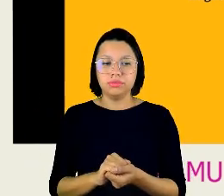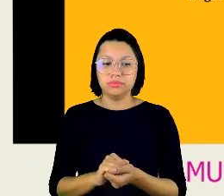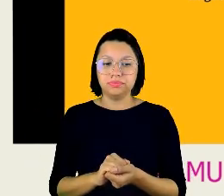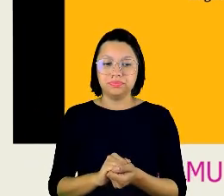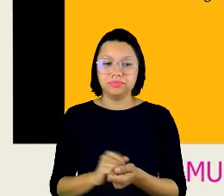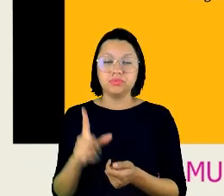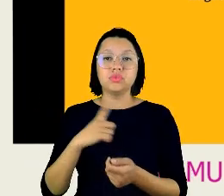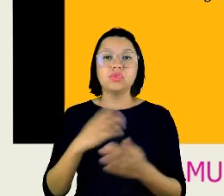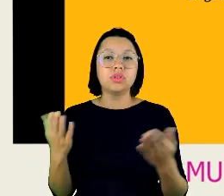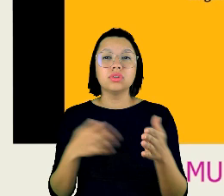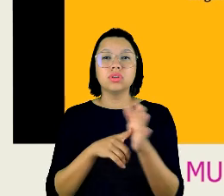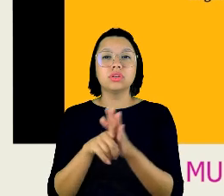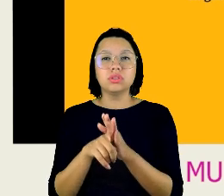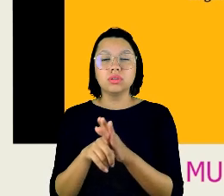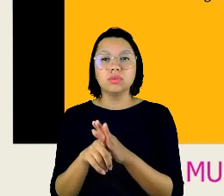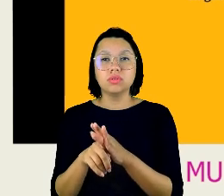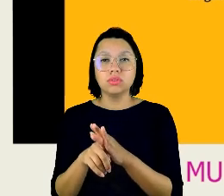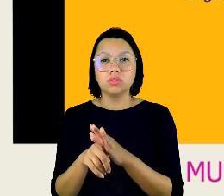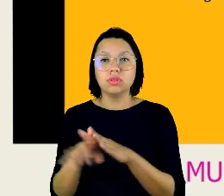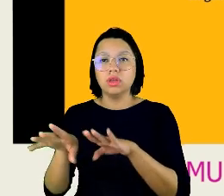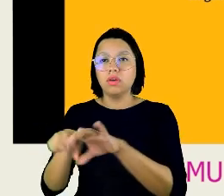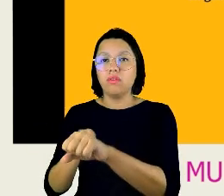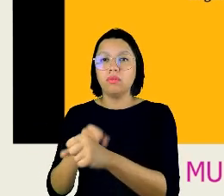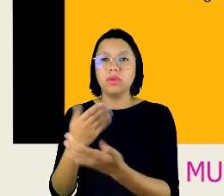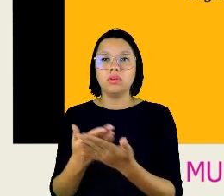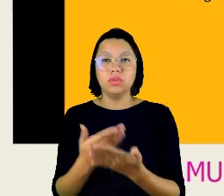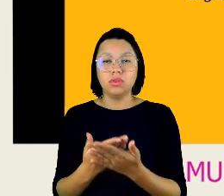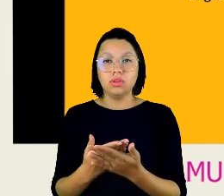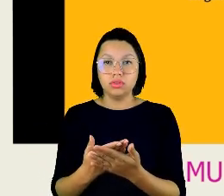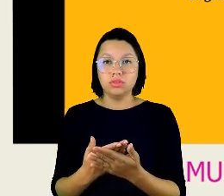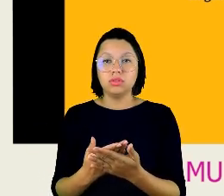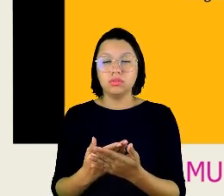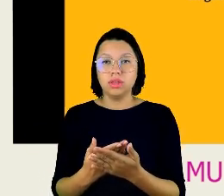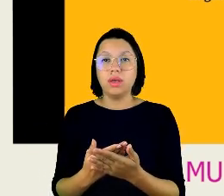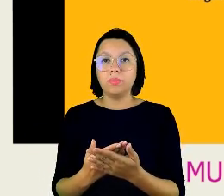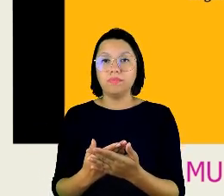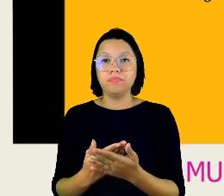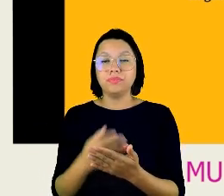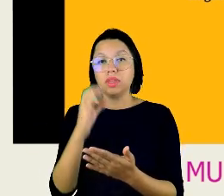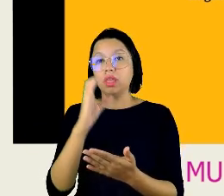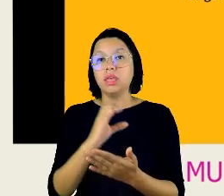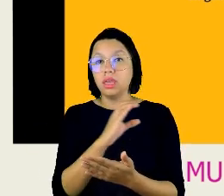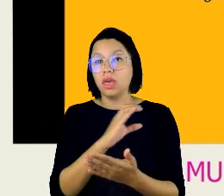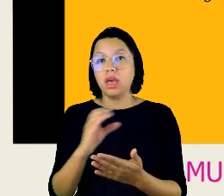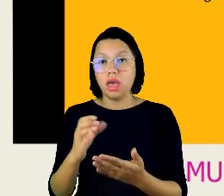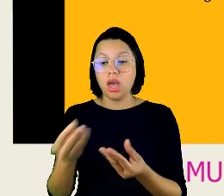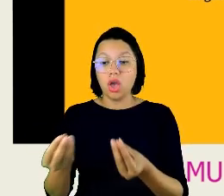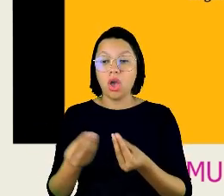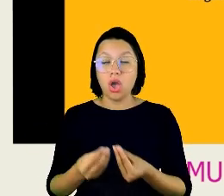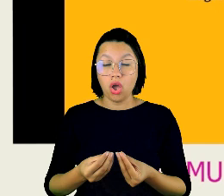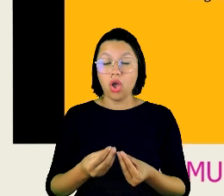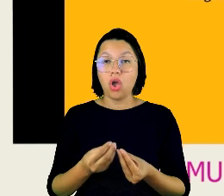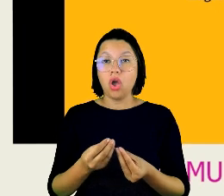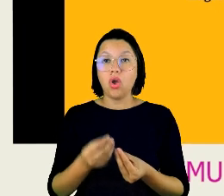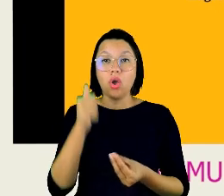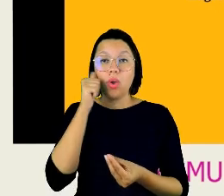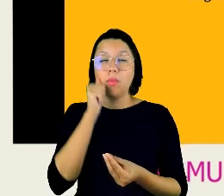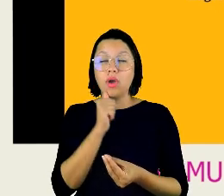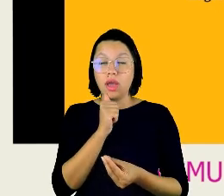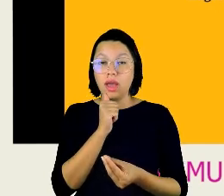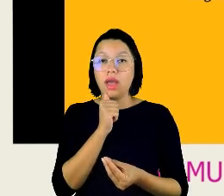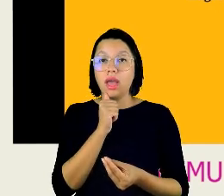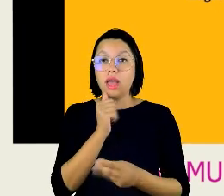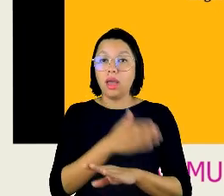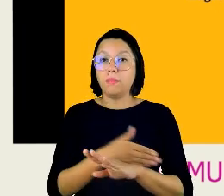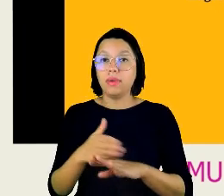E tinha essa questão da formação educacional e cristã que muito trouxe mulheres brancas para esse tipo de execução